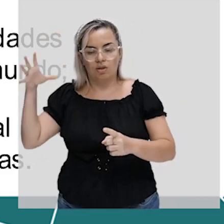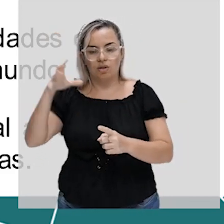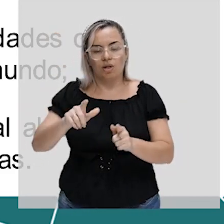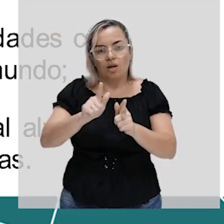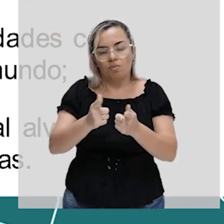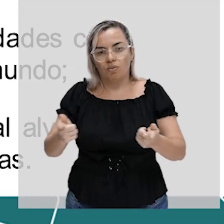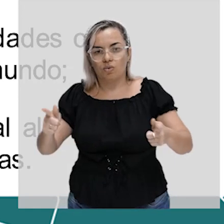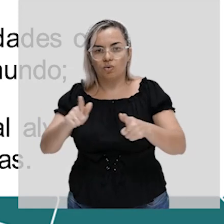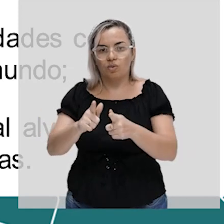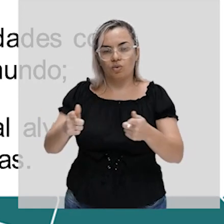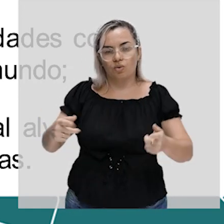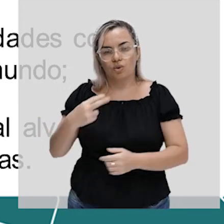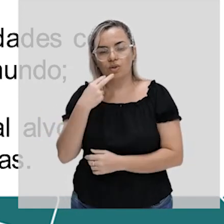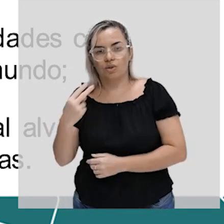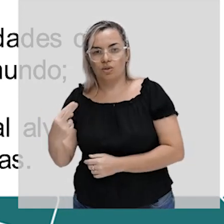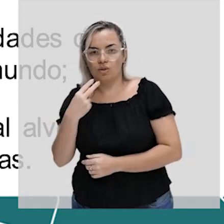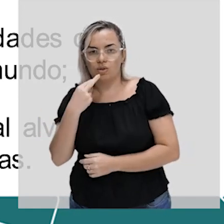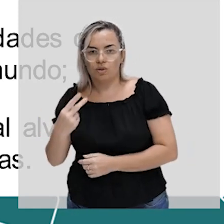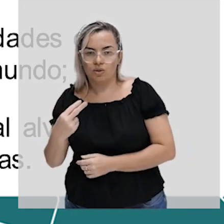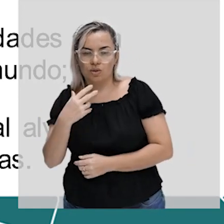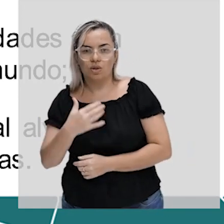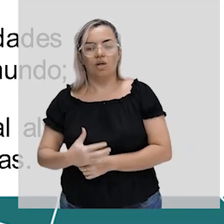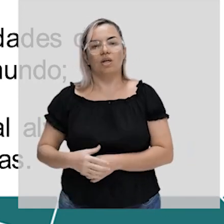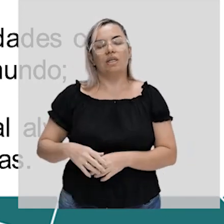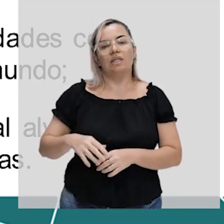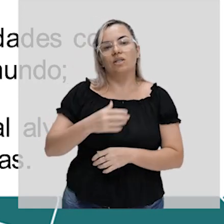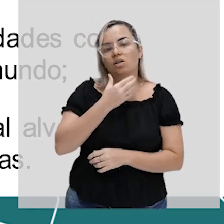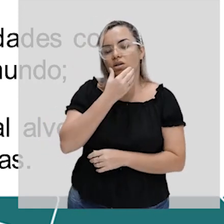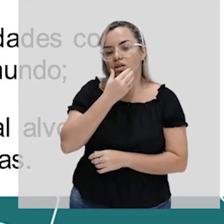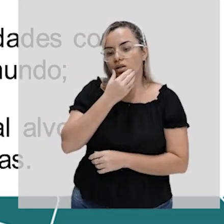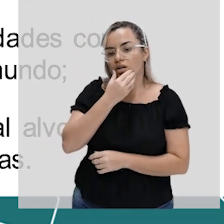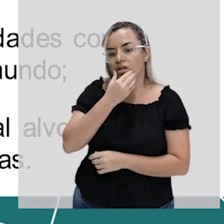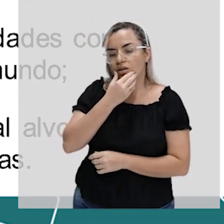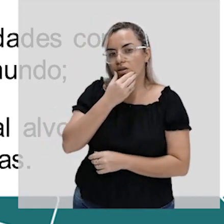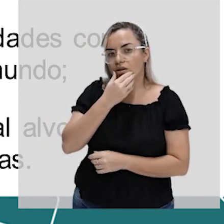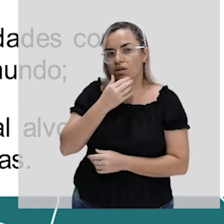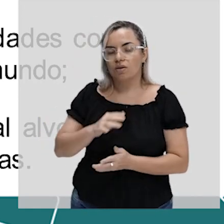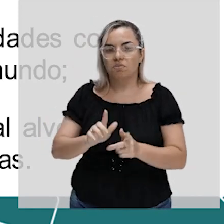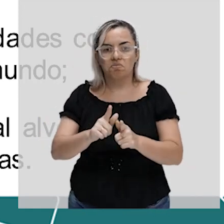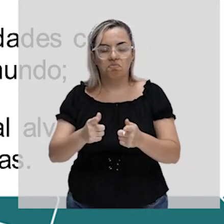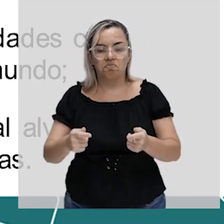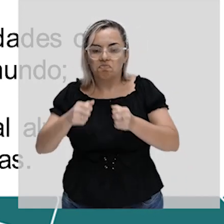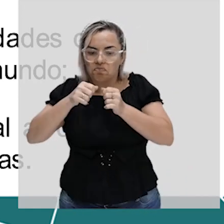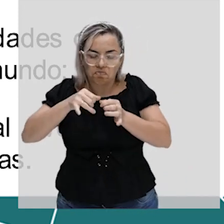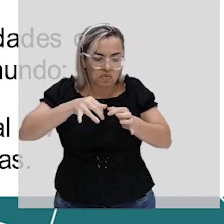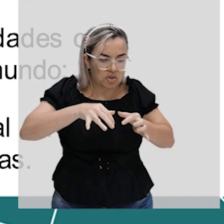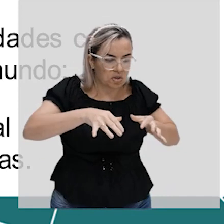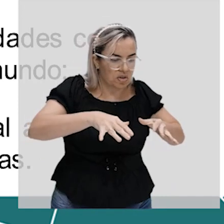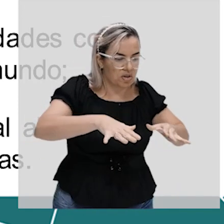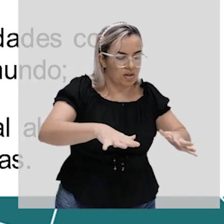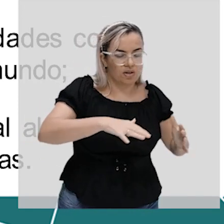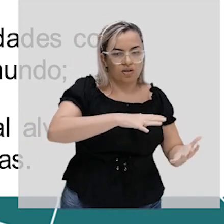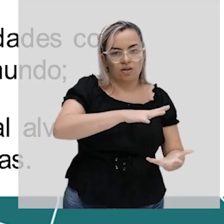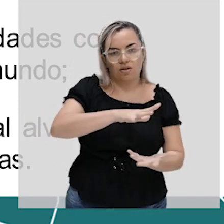né? Nós vamos ter, por exemplo, a própria moda também sendo influenciada, né? Para a maior parte do mundo. Mas,